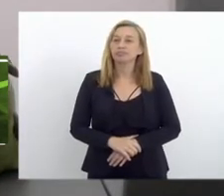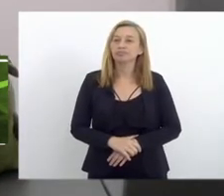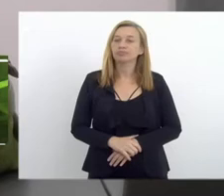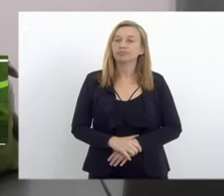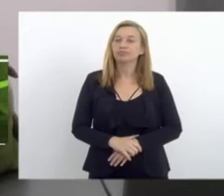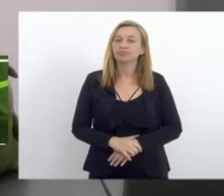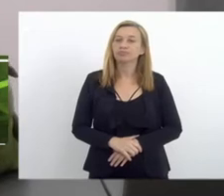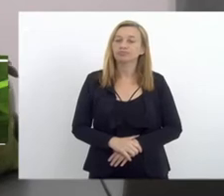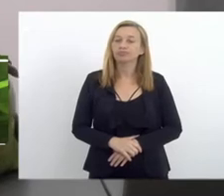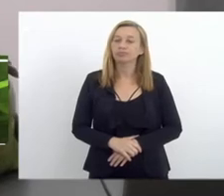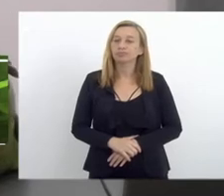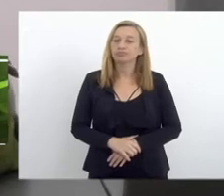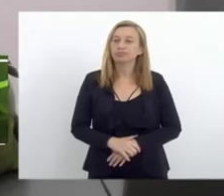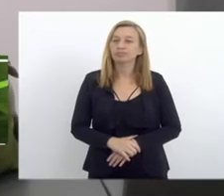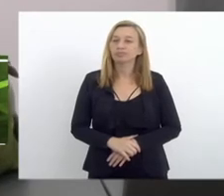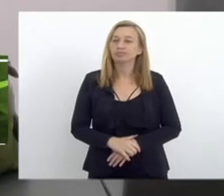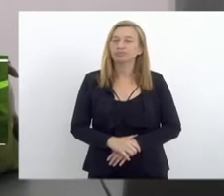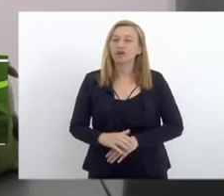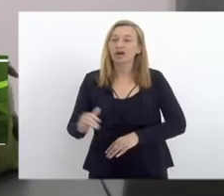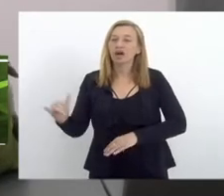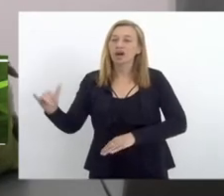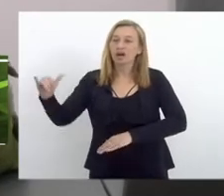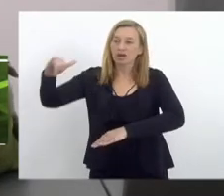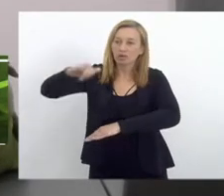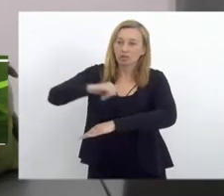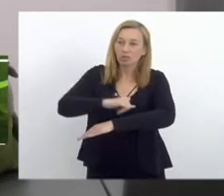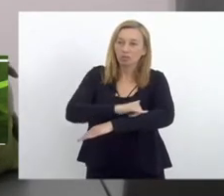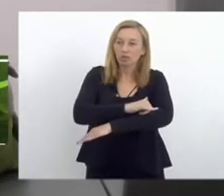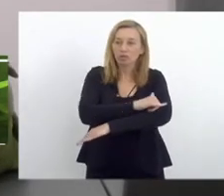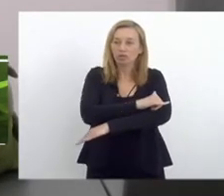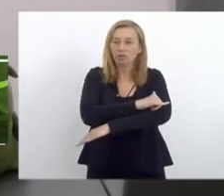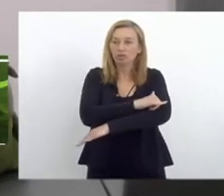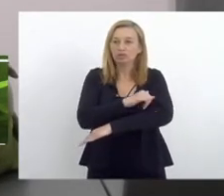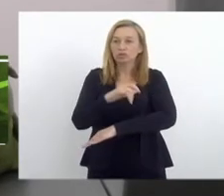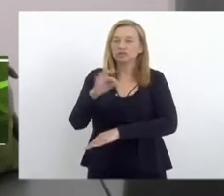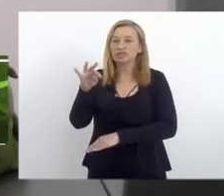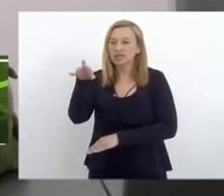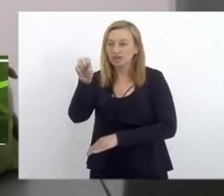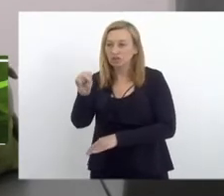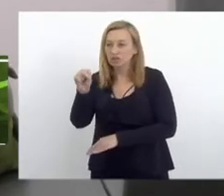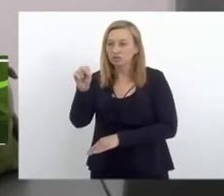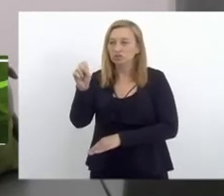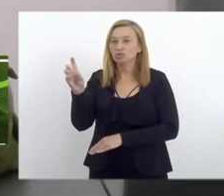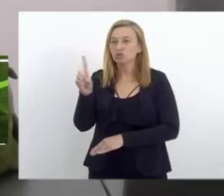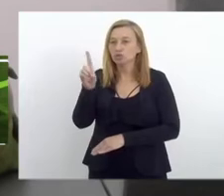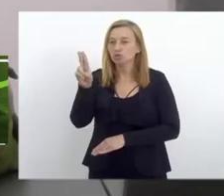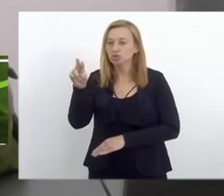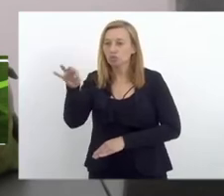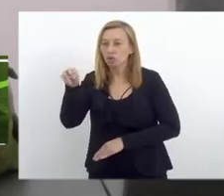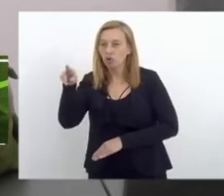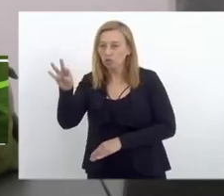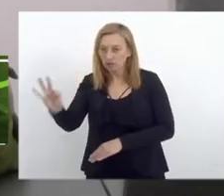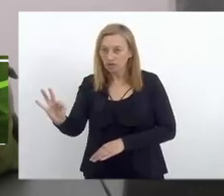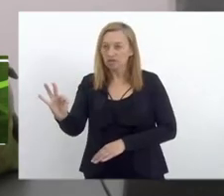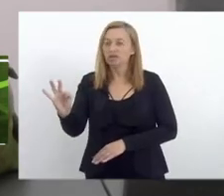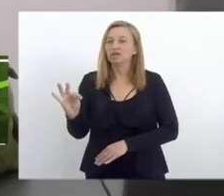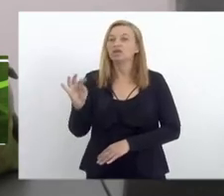André Couto. Aeroporto Santos Dumont, José Rodrigues, que é o gerente.